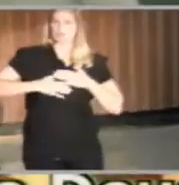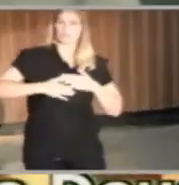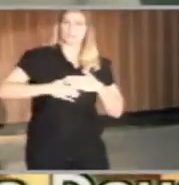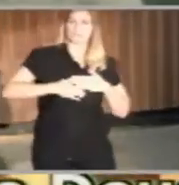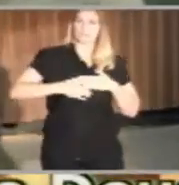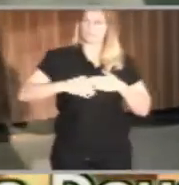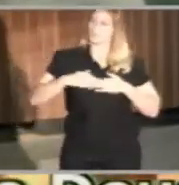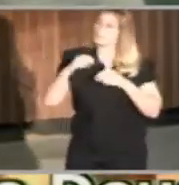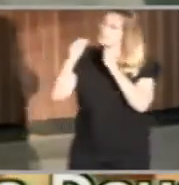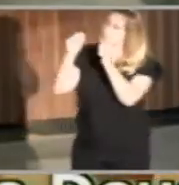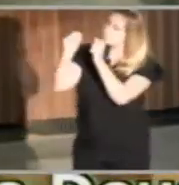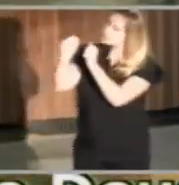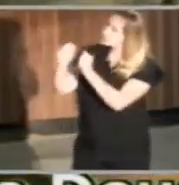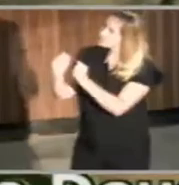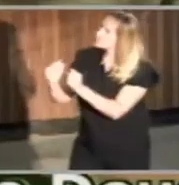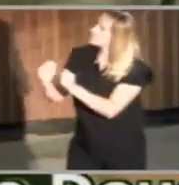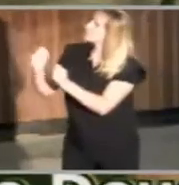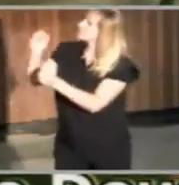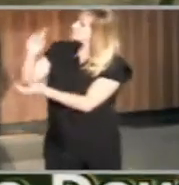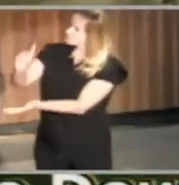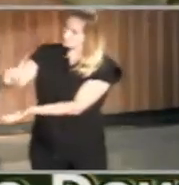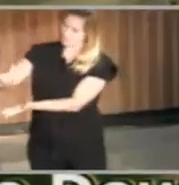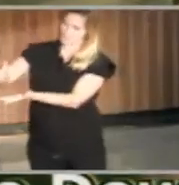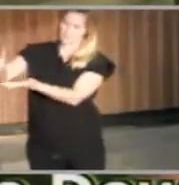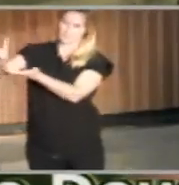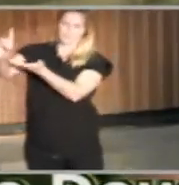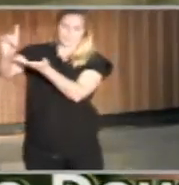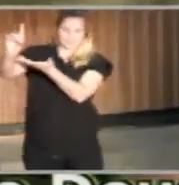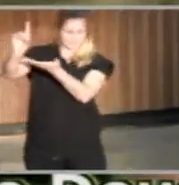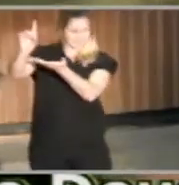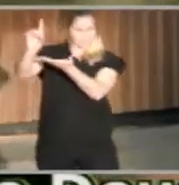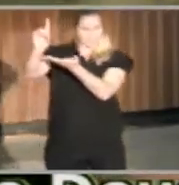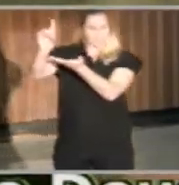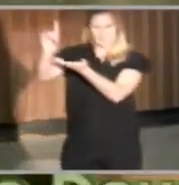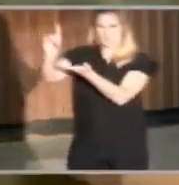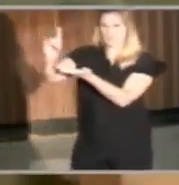descansando no poder de